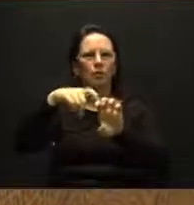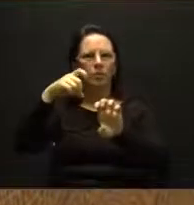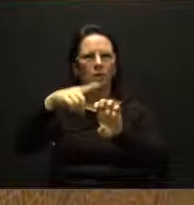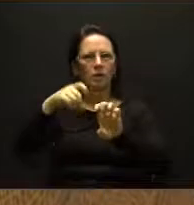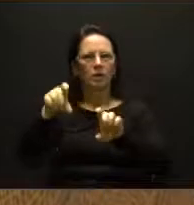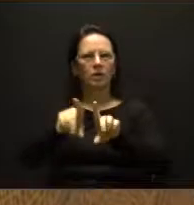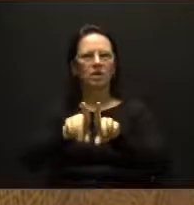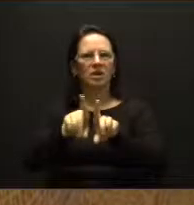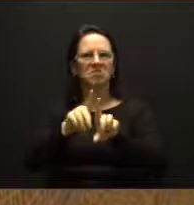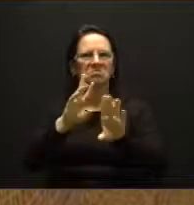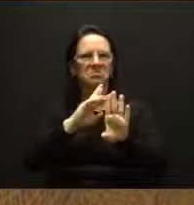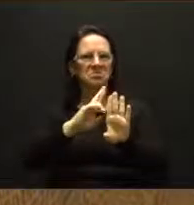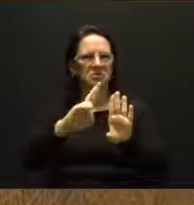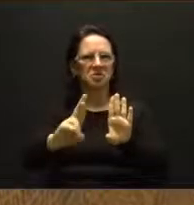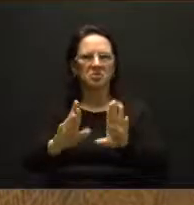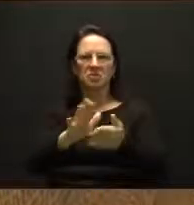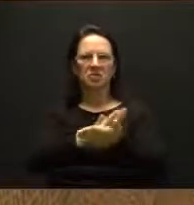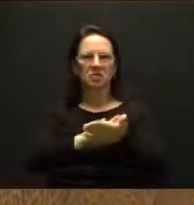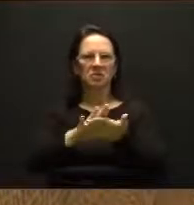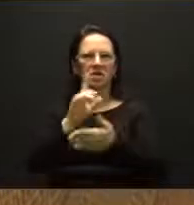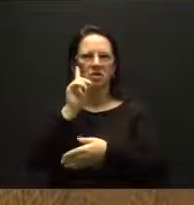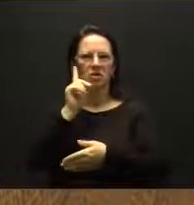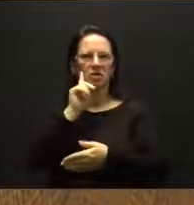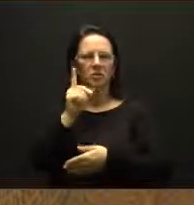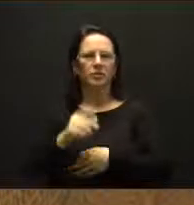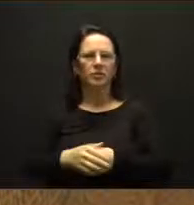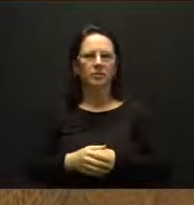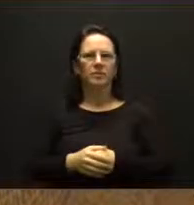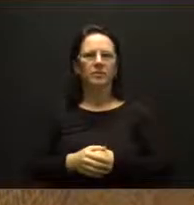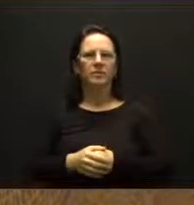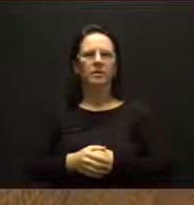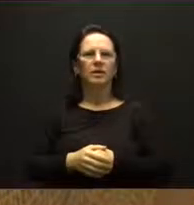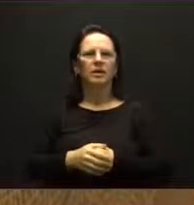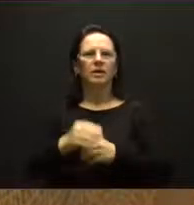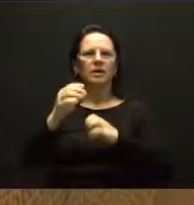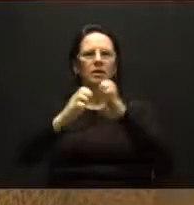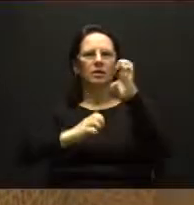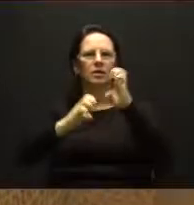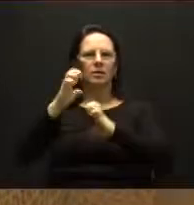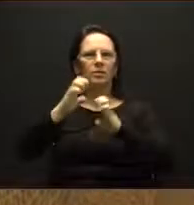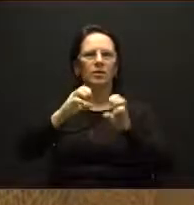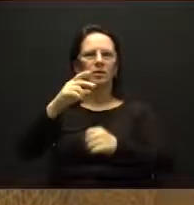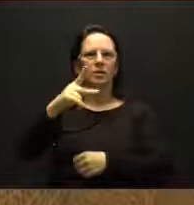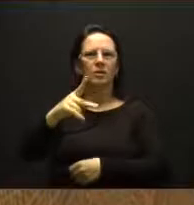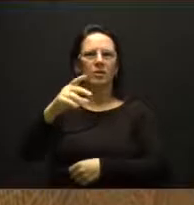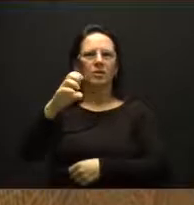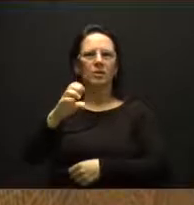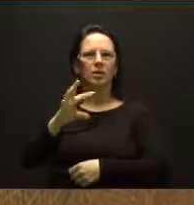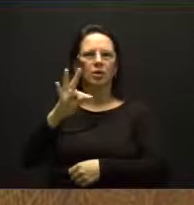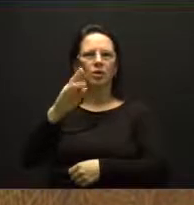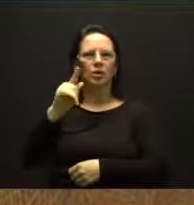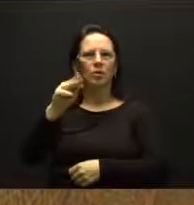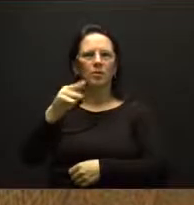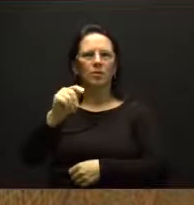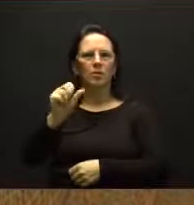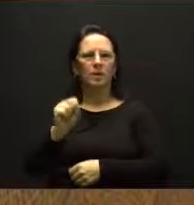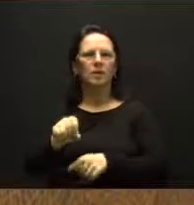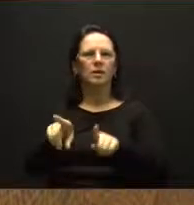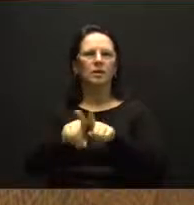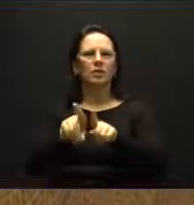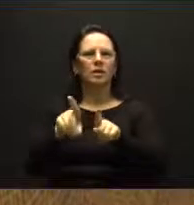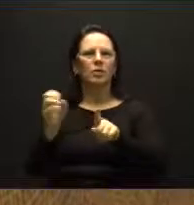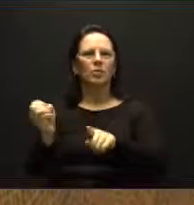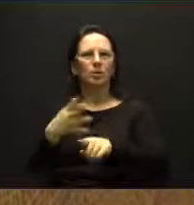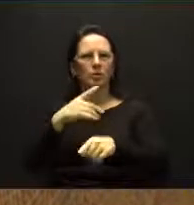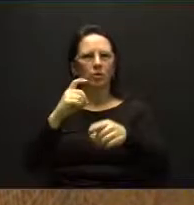não respondido até a presente data a petrobras em cubatão solicitando agendar reunião com a superintendência de